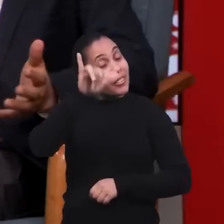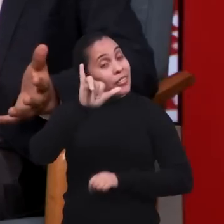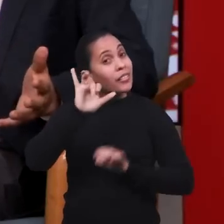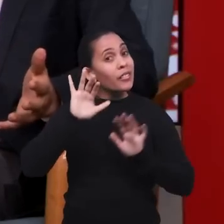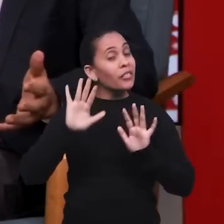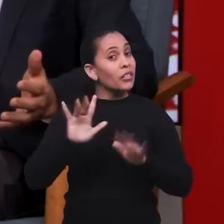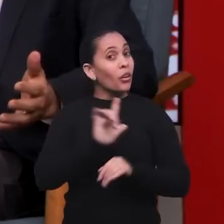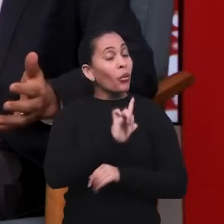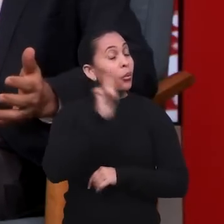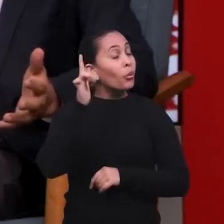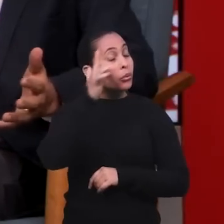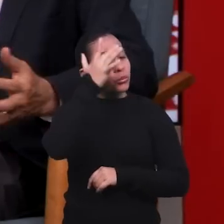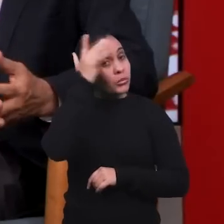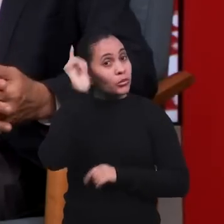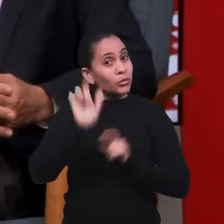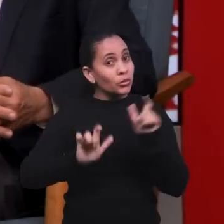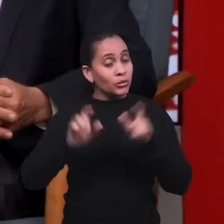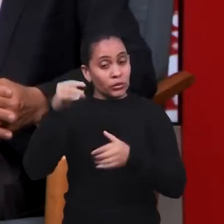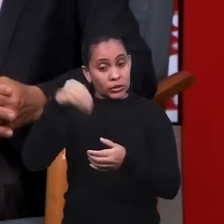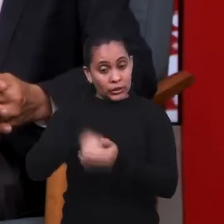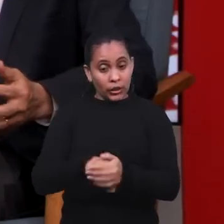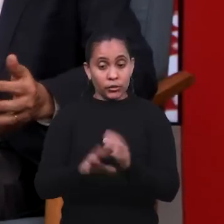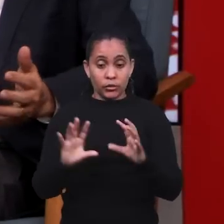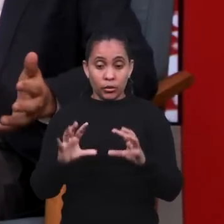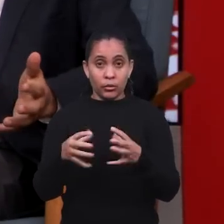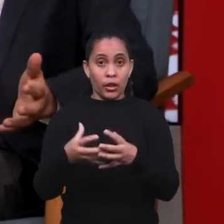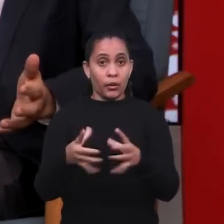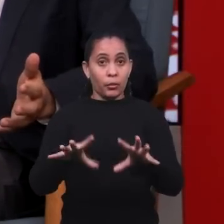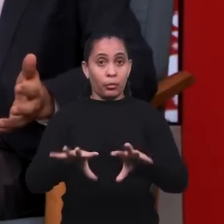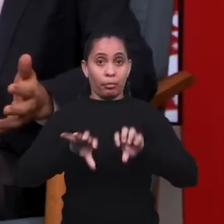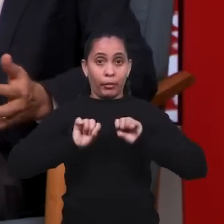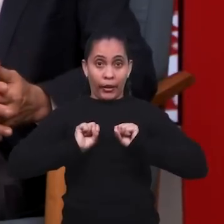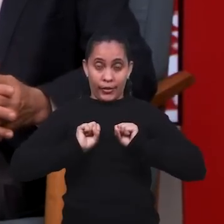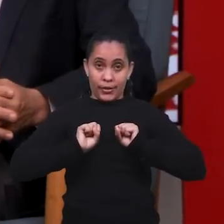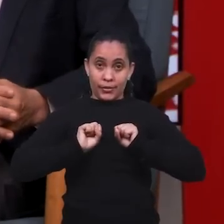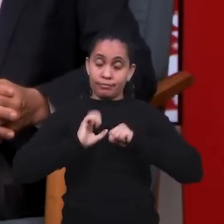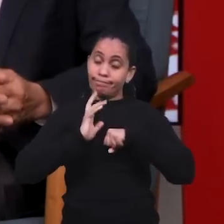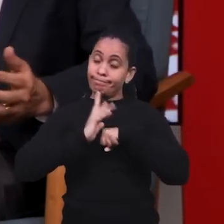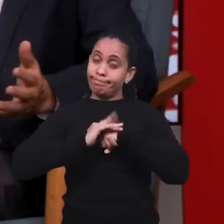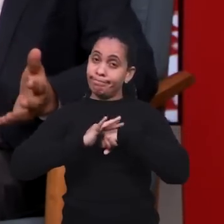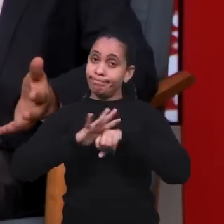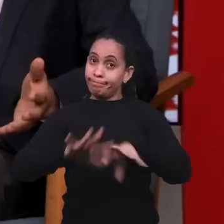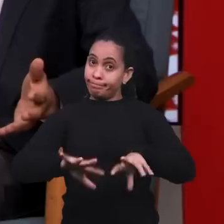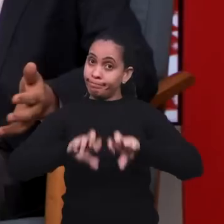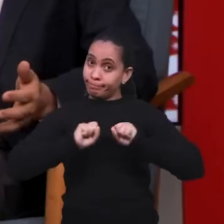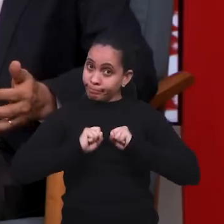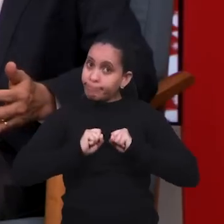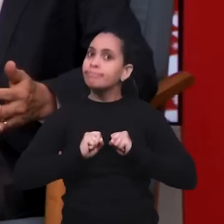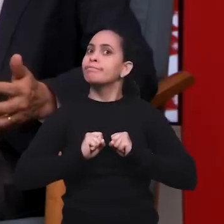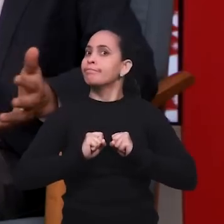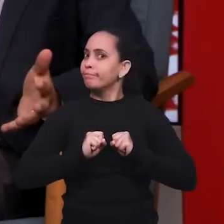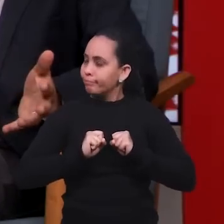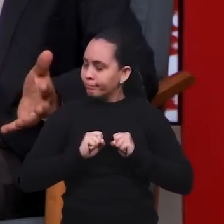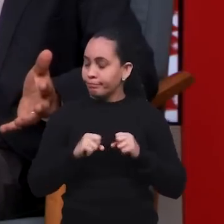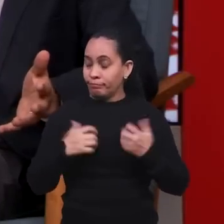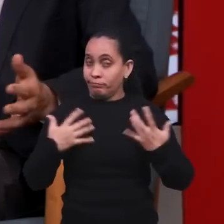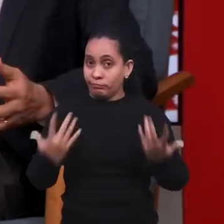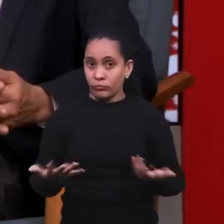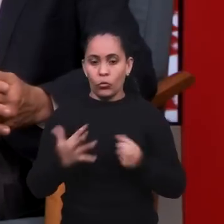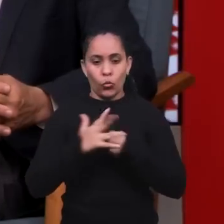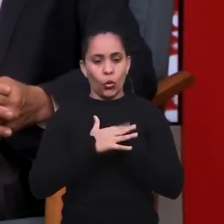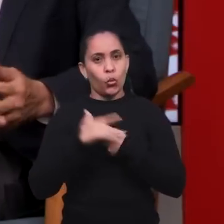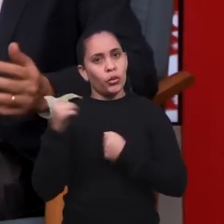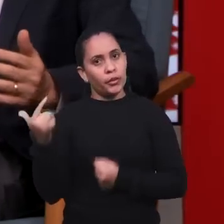que outras pessoas daquela comunidade também contraíssem a doença, porque é uma doença contagiosa e sem